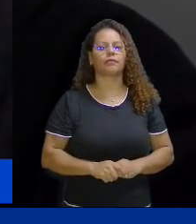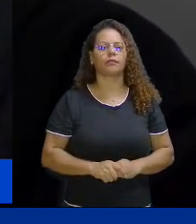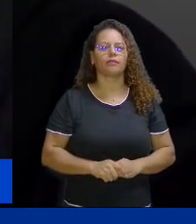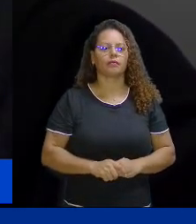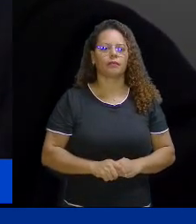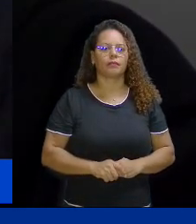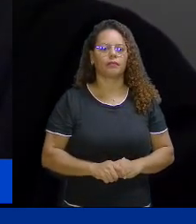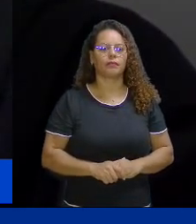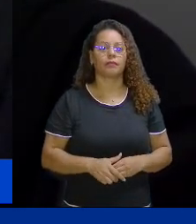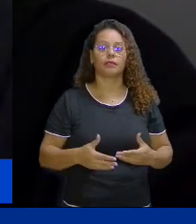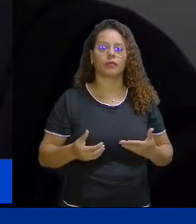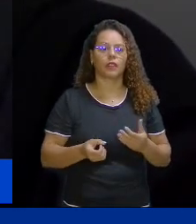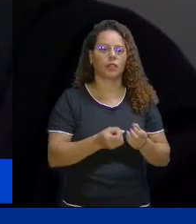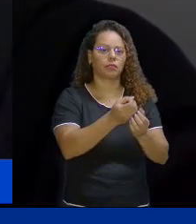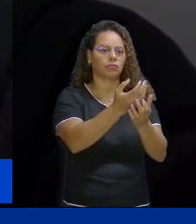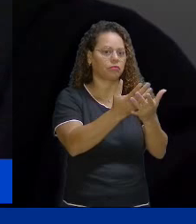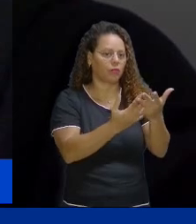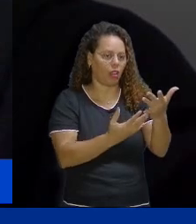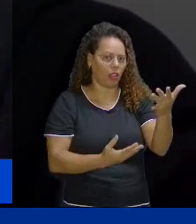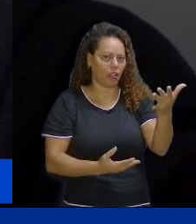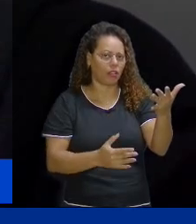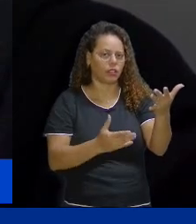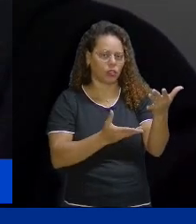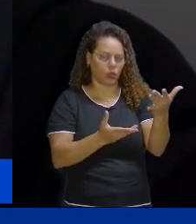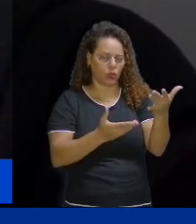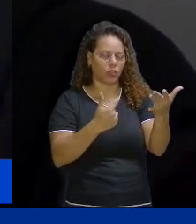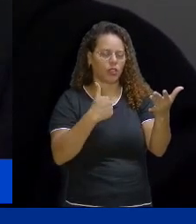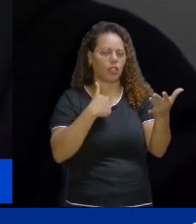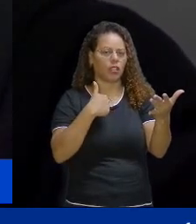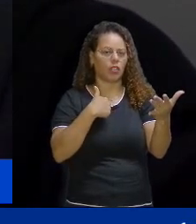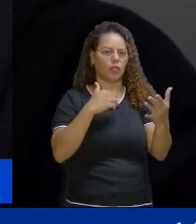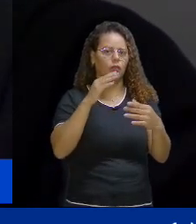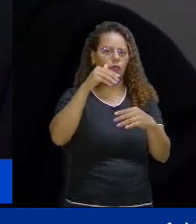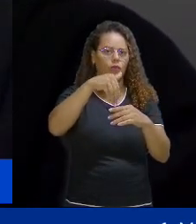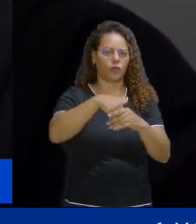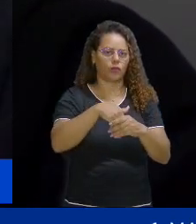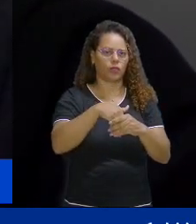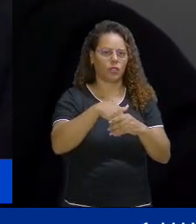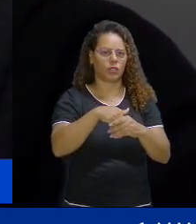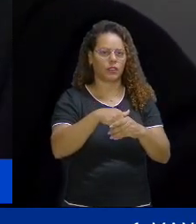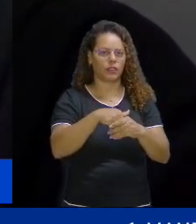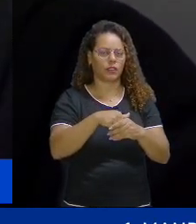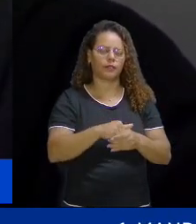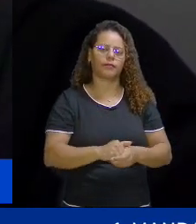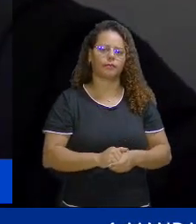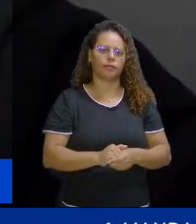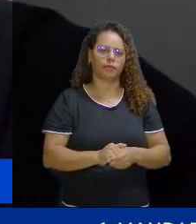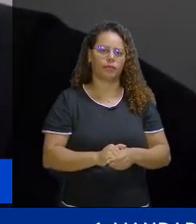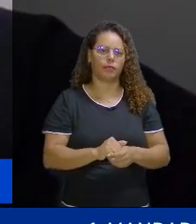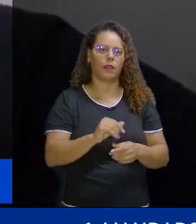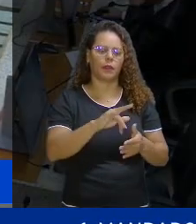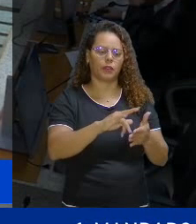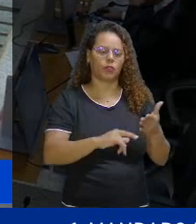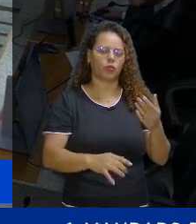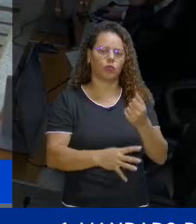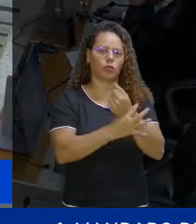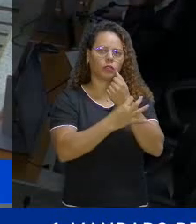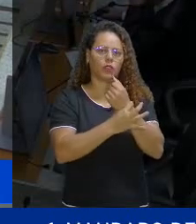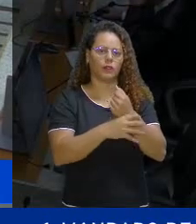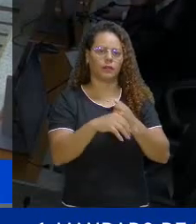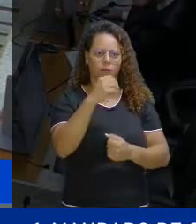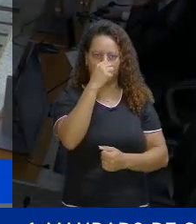presidente. Então, diante dessa situação, senhor presidente, eu voto pela denegação da segurança. É como